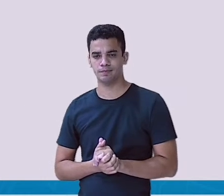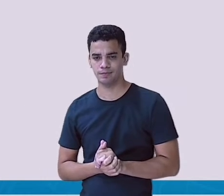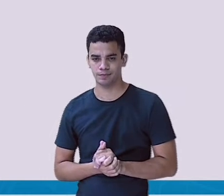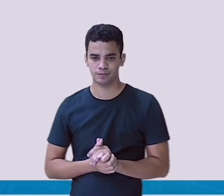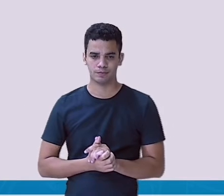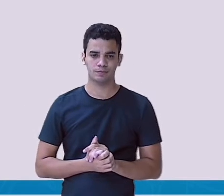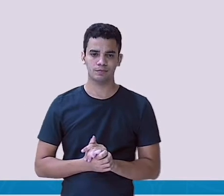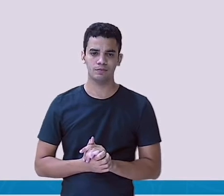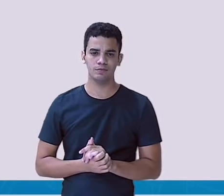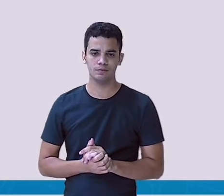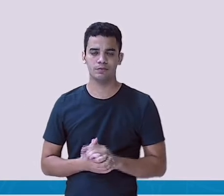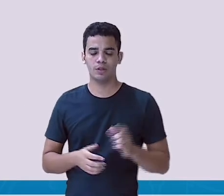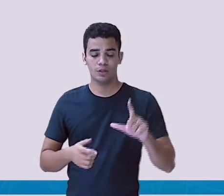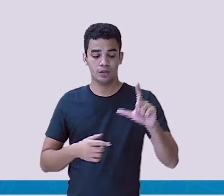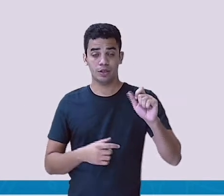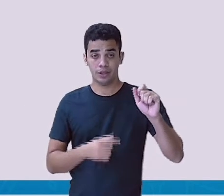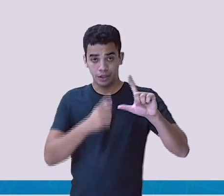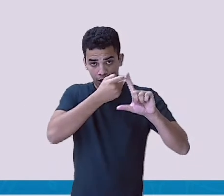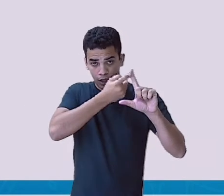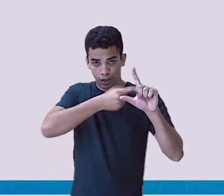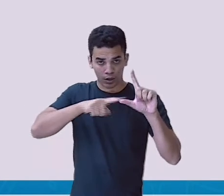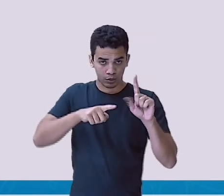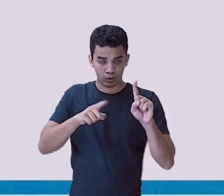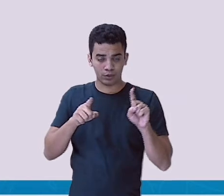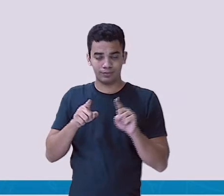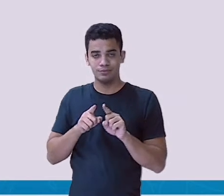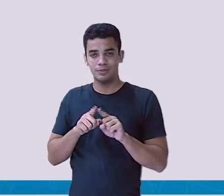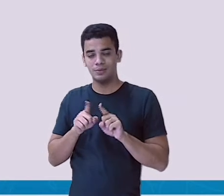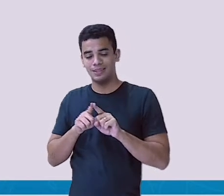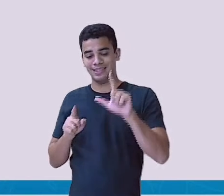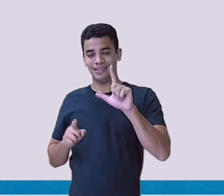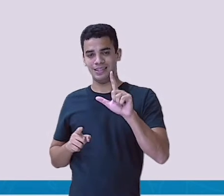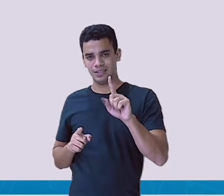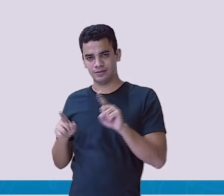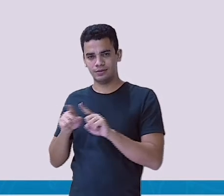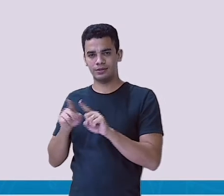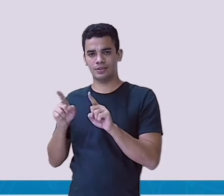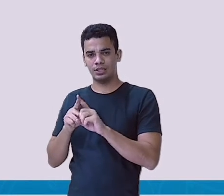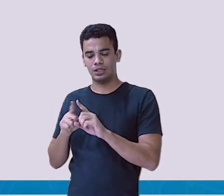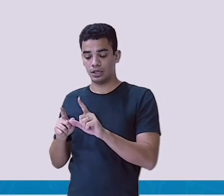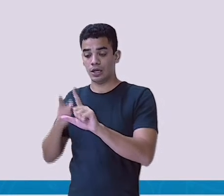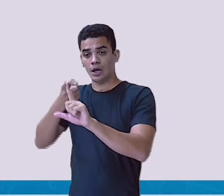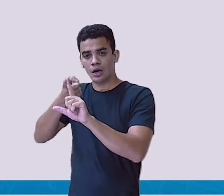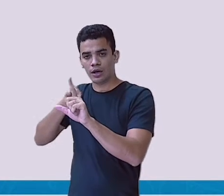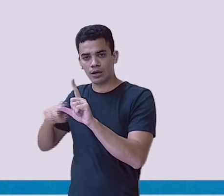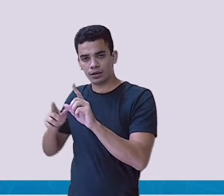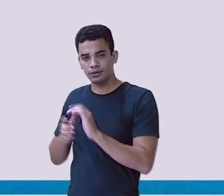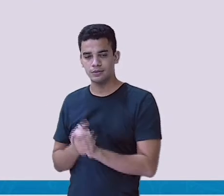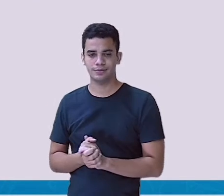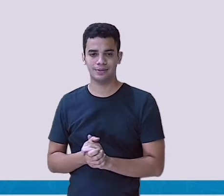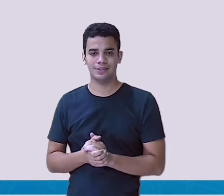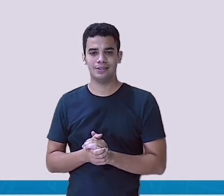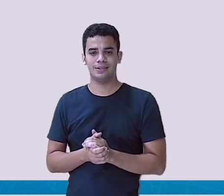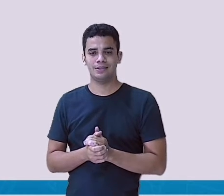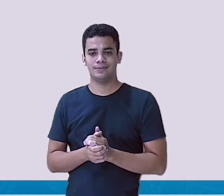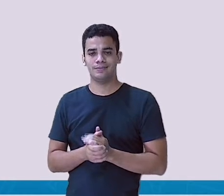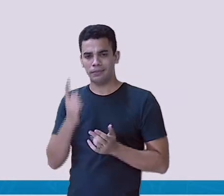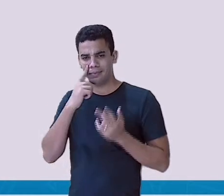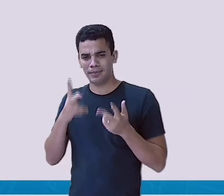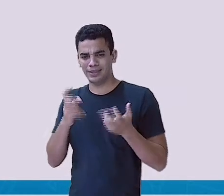que é ângulo, lado, ângulo. Eu tenho aqui, ó, 60. Aqui também eu